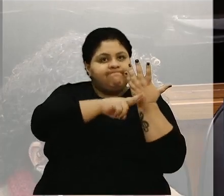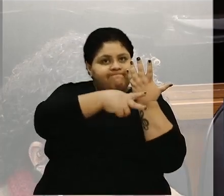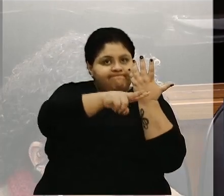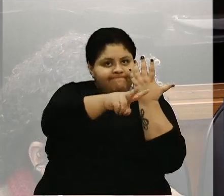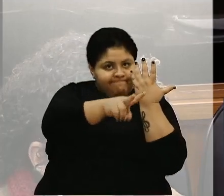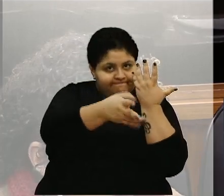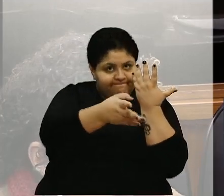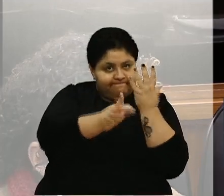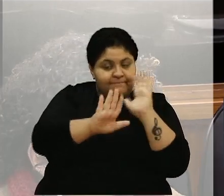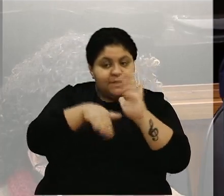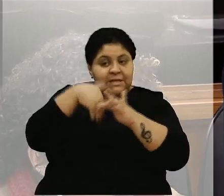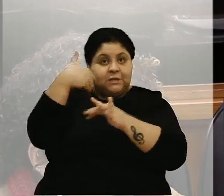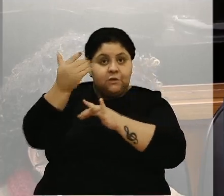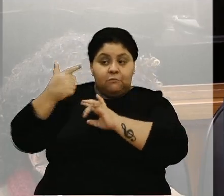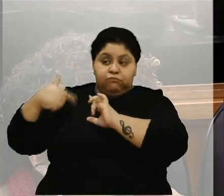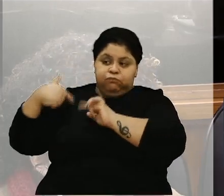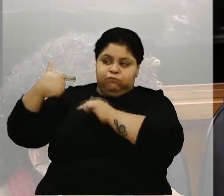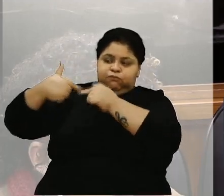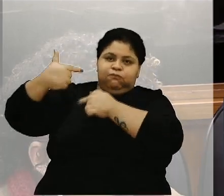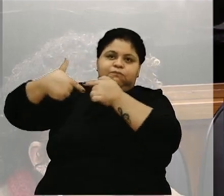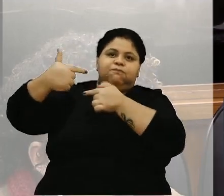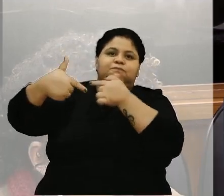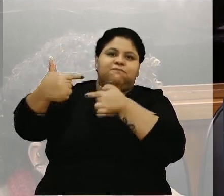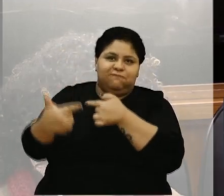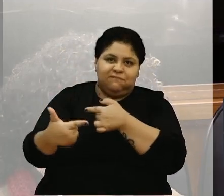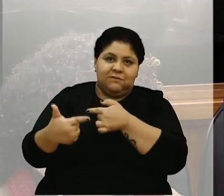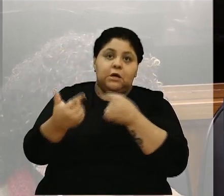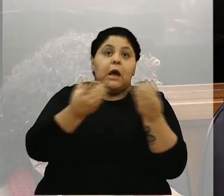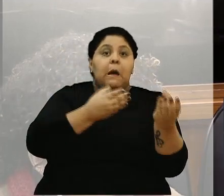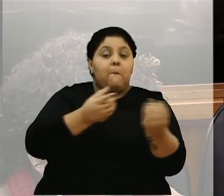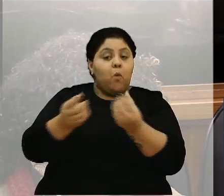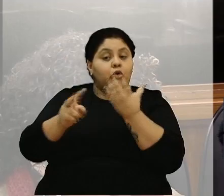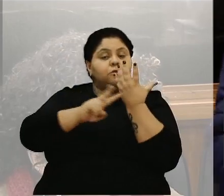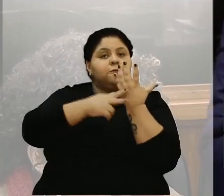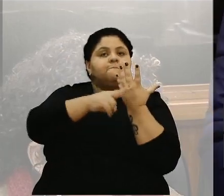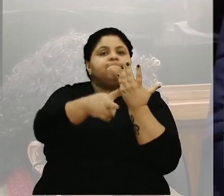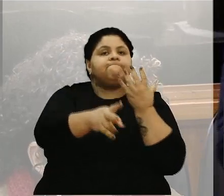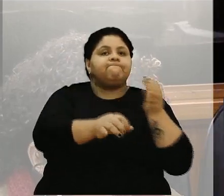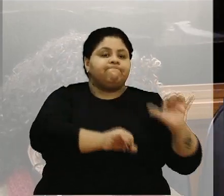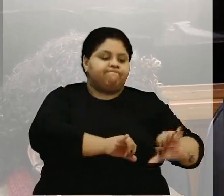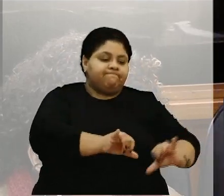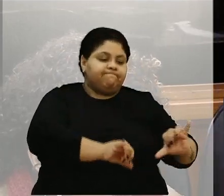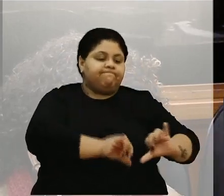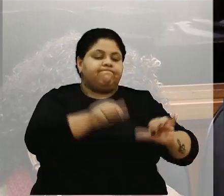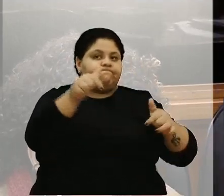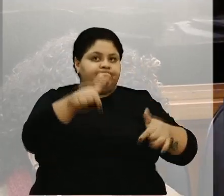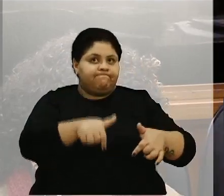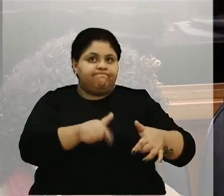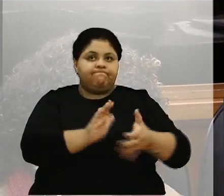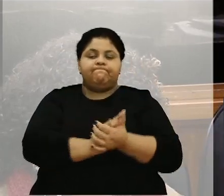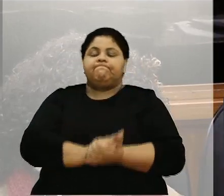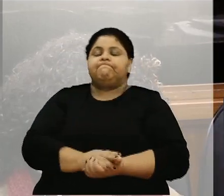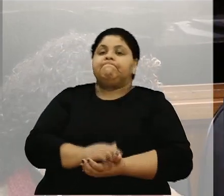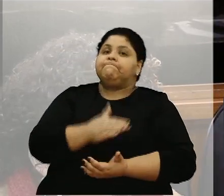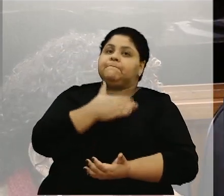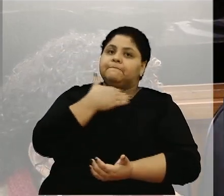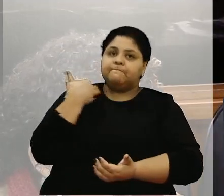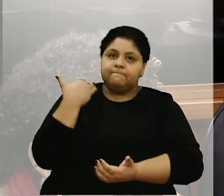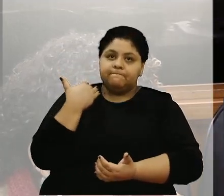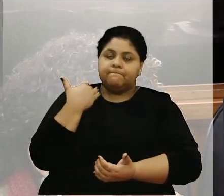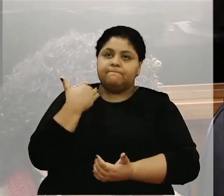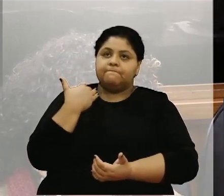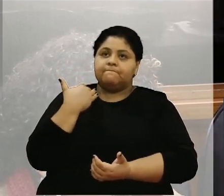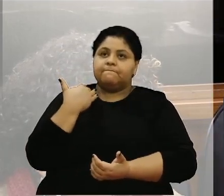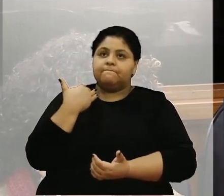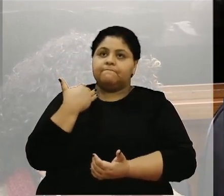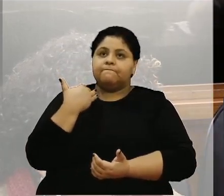próximas gerações sofrerão muito as consequências dessa situação, com mortes, com a